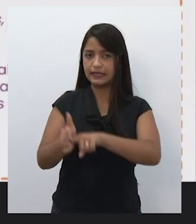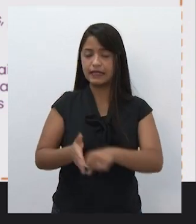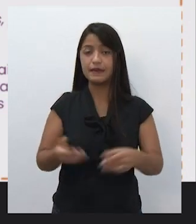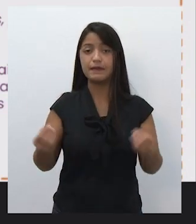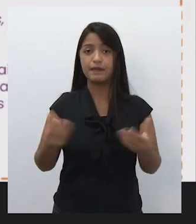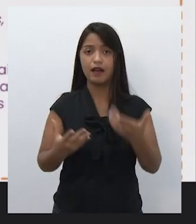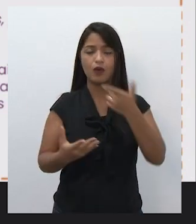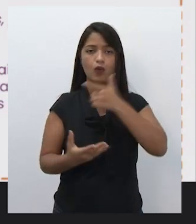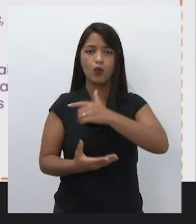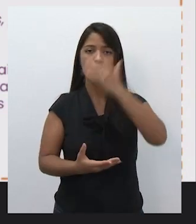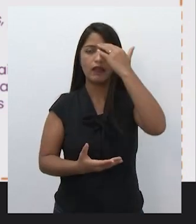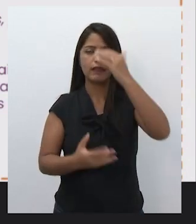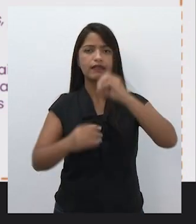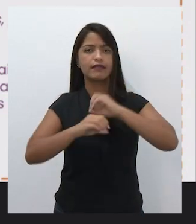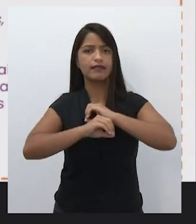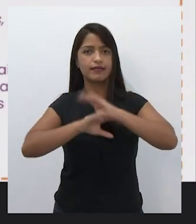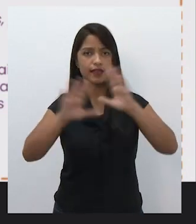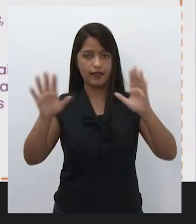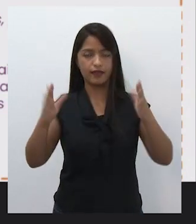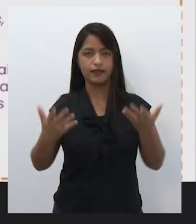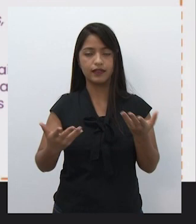entender